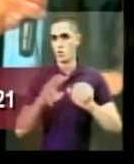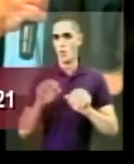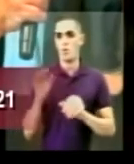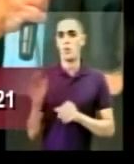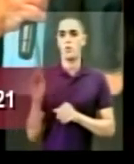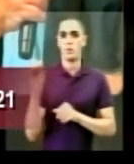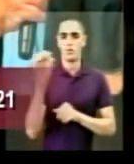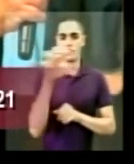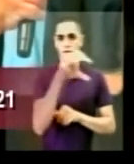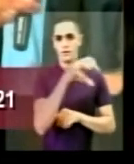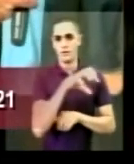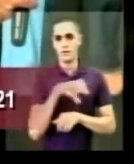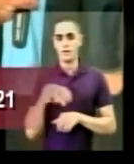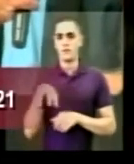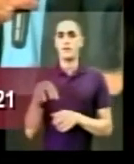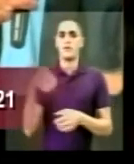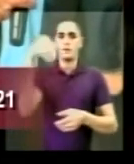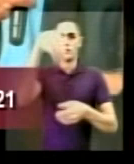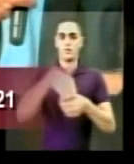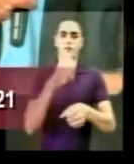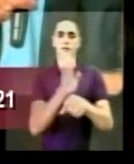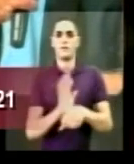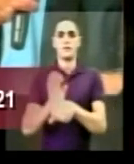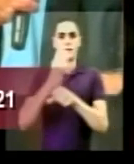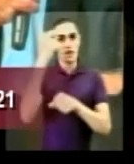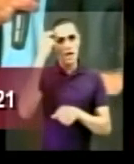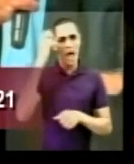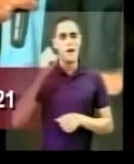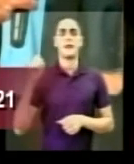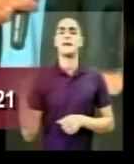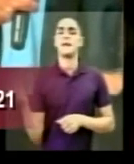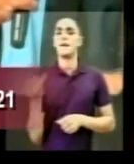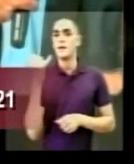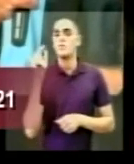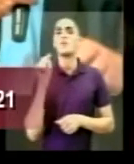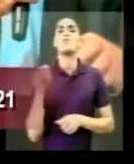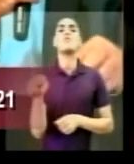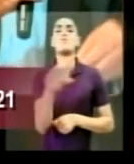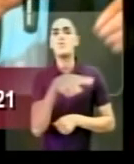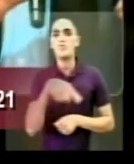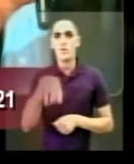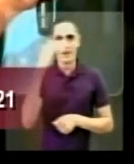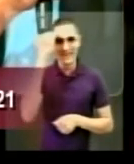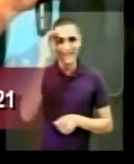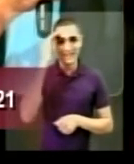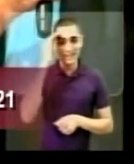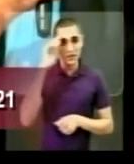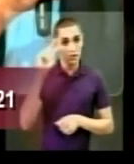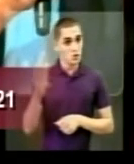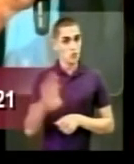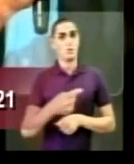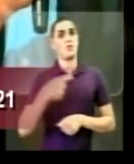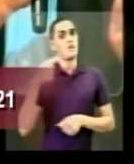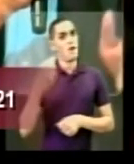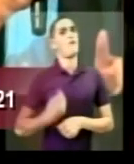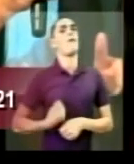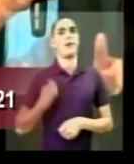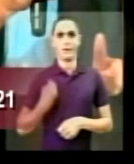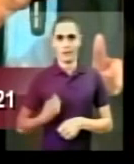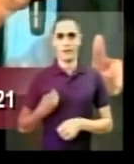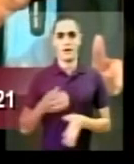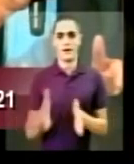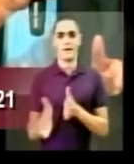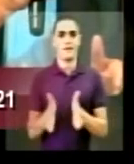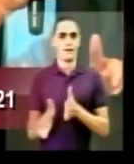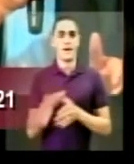São Paulo. Então, é fundamental que vocês entendam que nós estamos na laranja, mas pelo